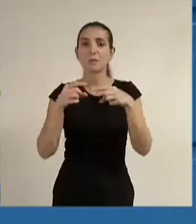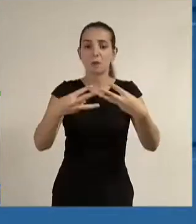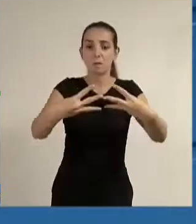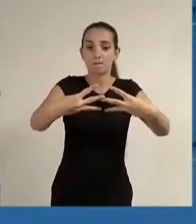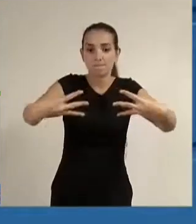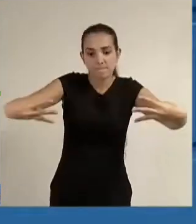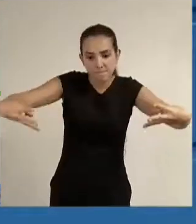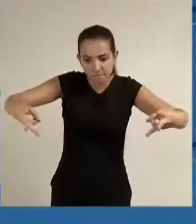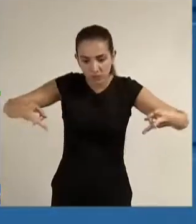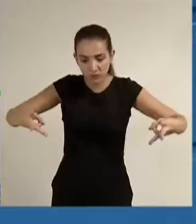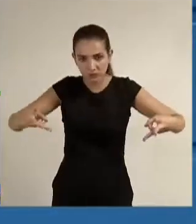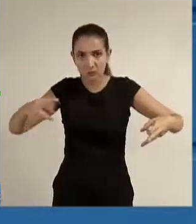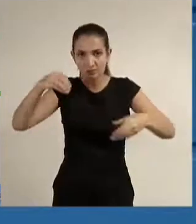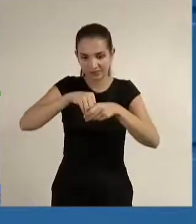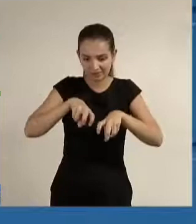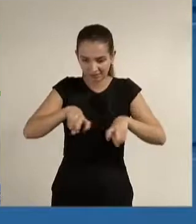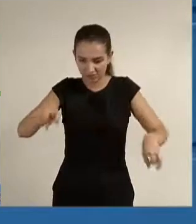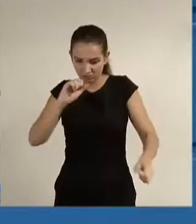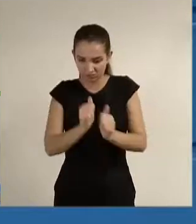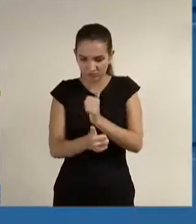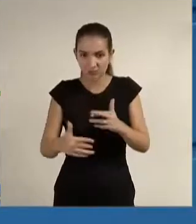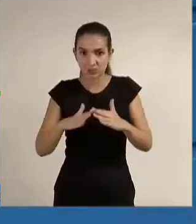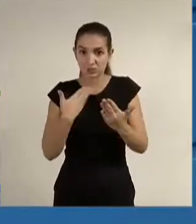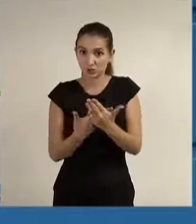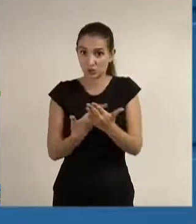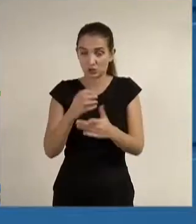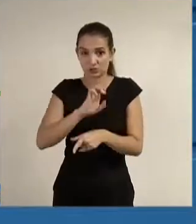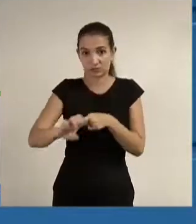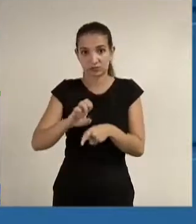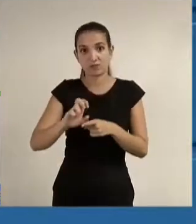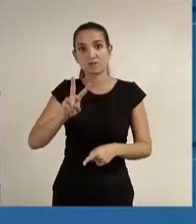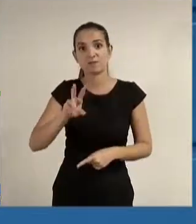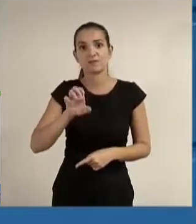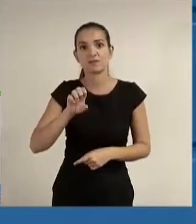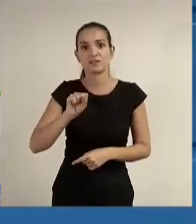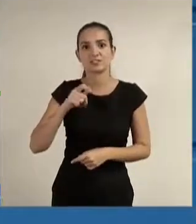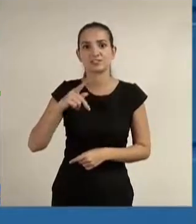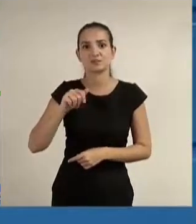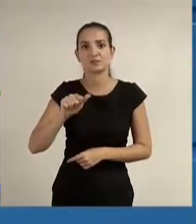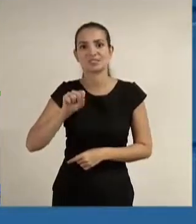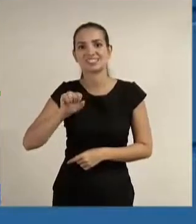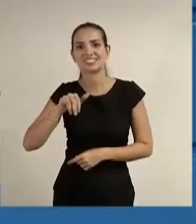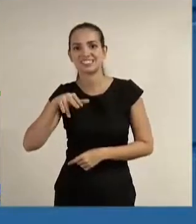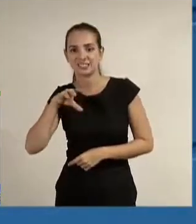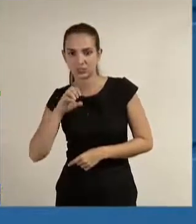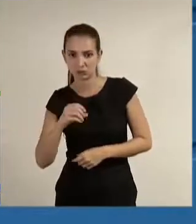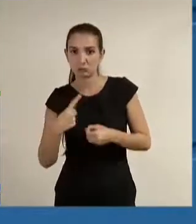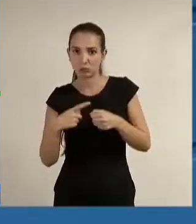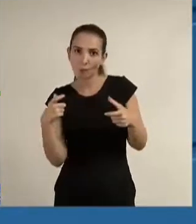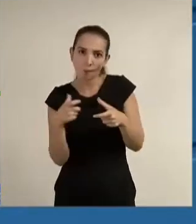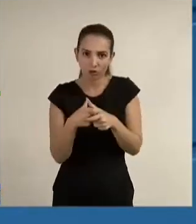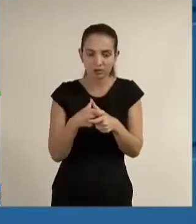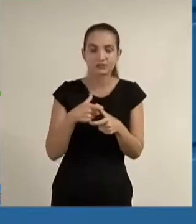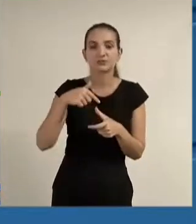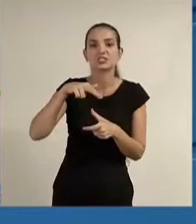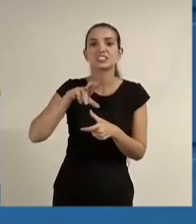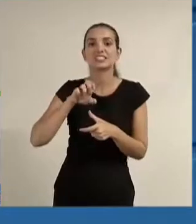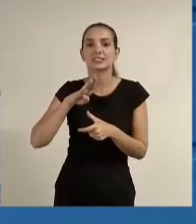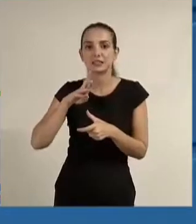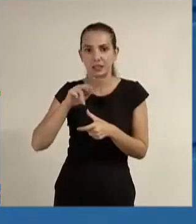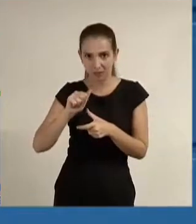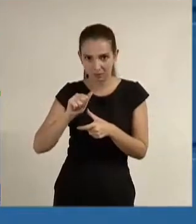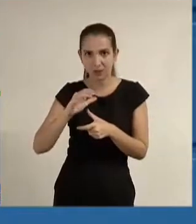quadra esportiva da Escola Estadual Vespasiano Martins, localizada no distrito de Quebra-Coco, município